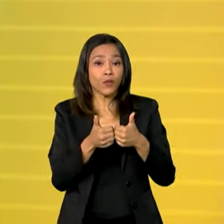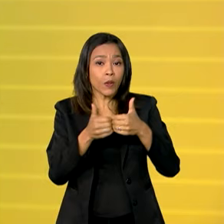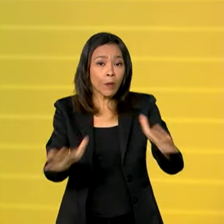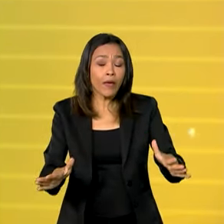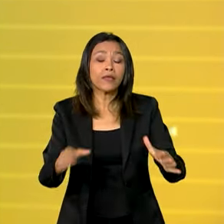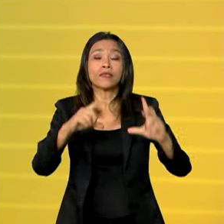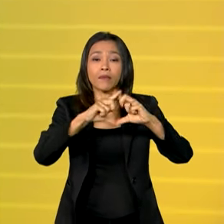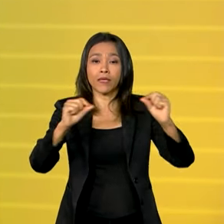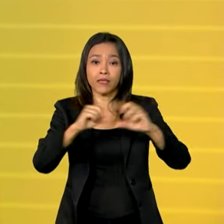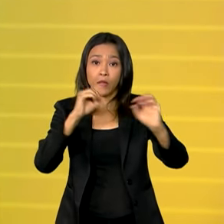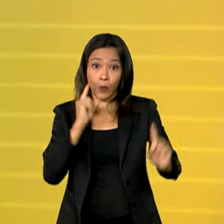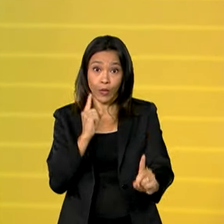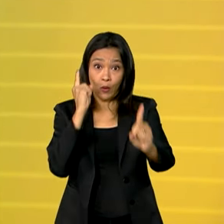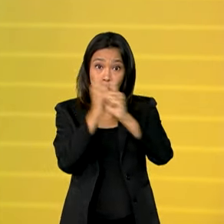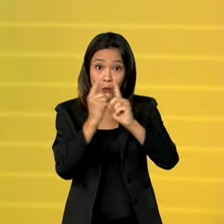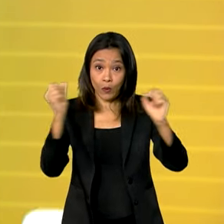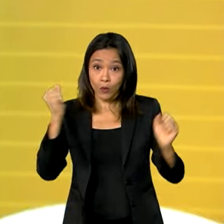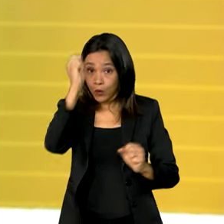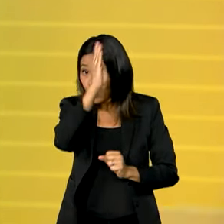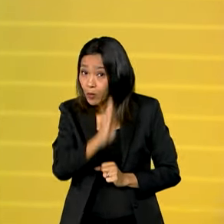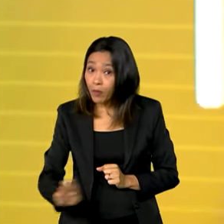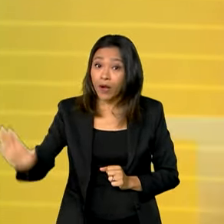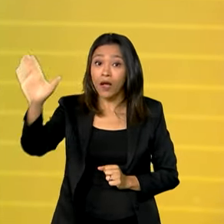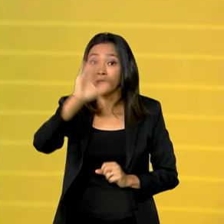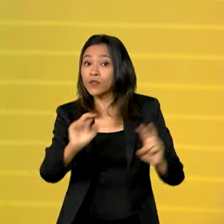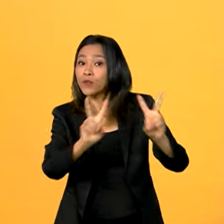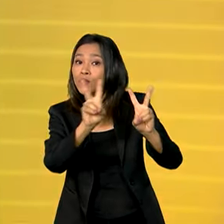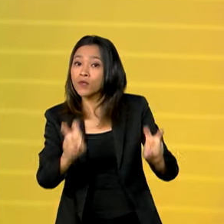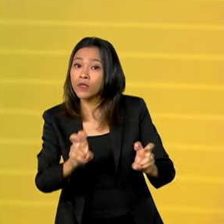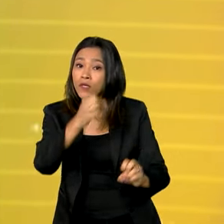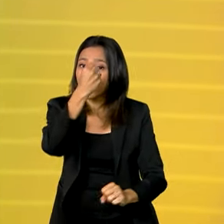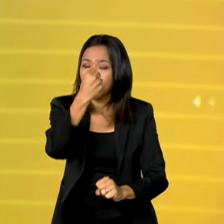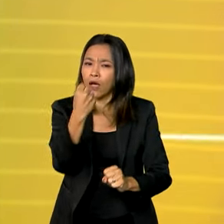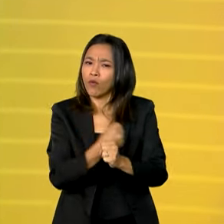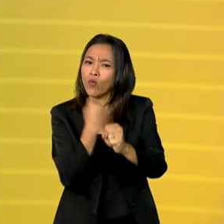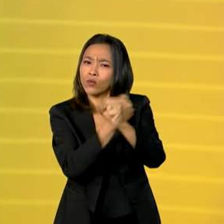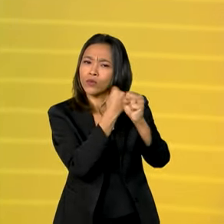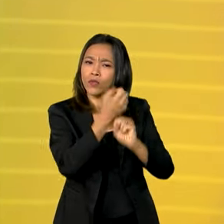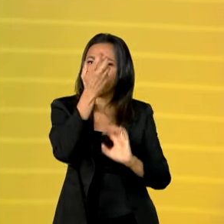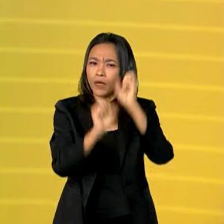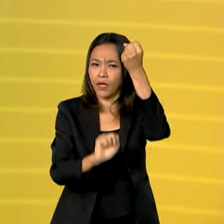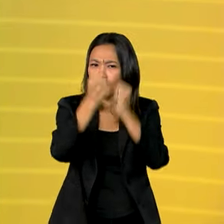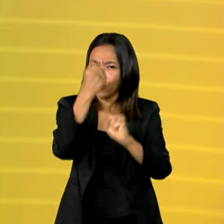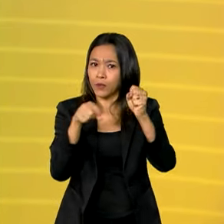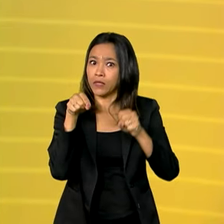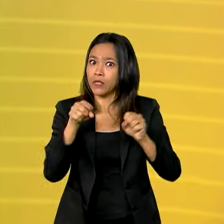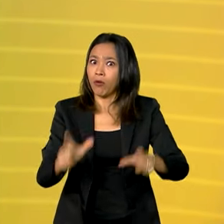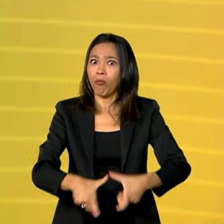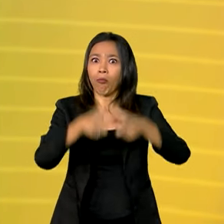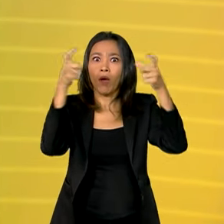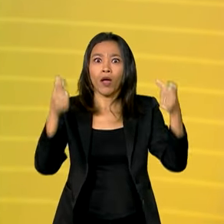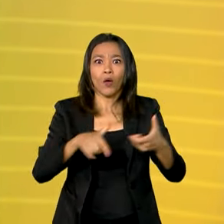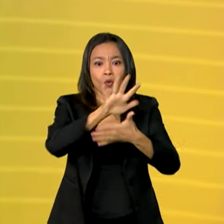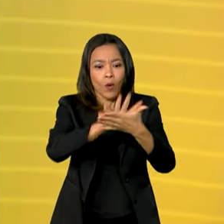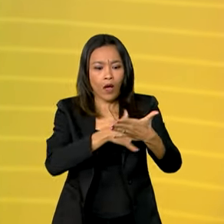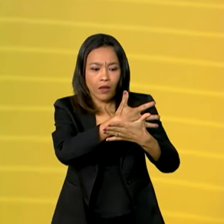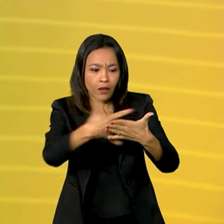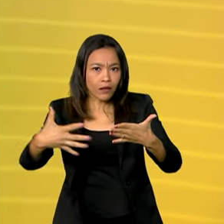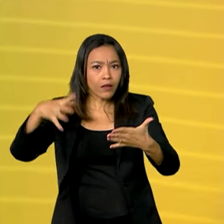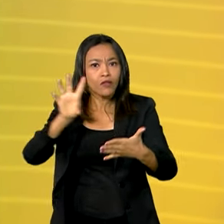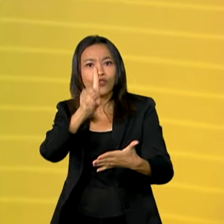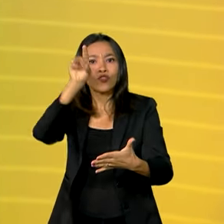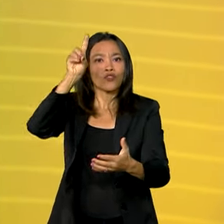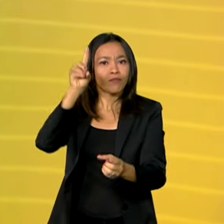Encontro Nacional da Indústria da Construção. Ele é o maior e mais importante evento do calendário anual da construção civil e